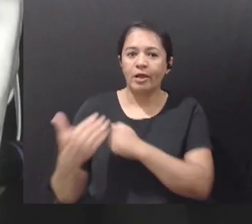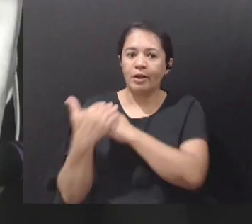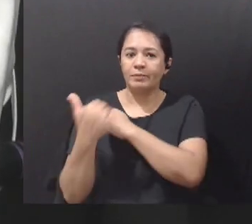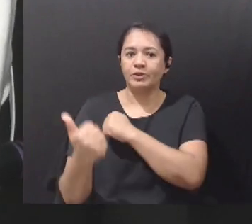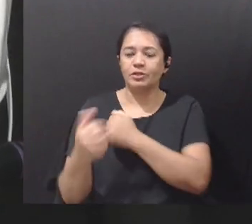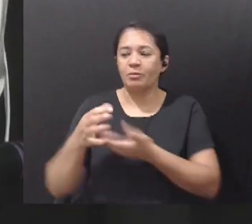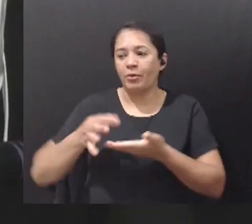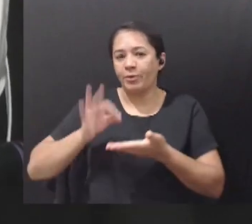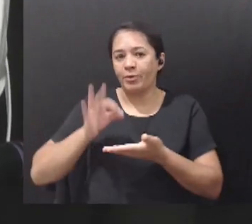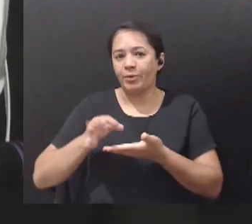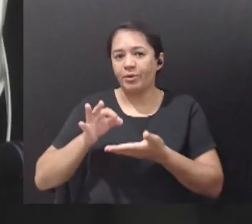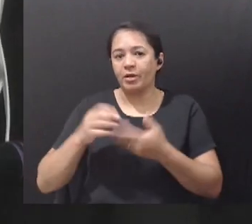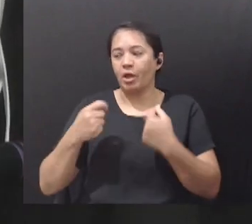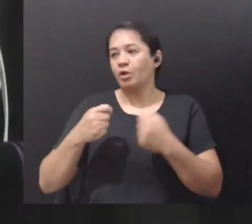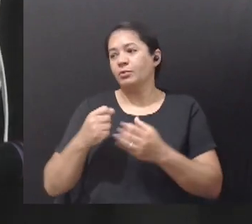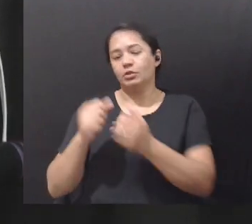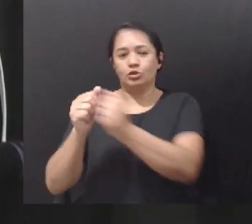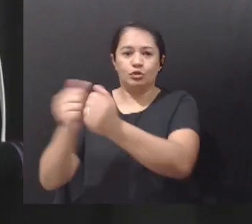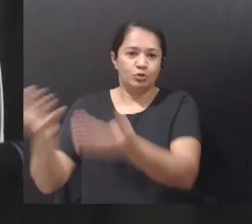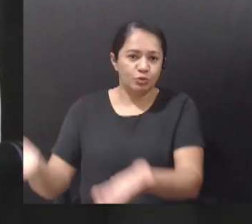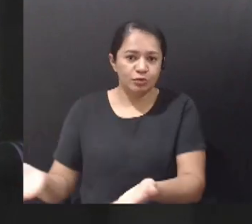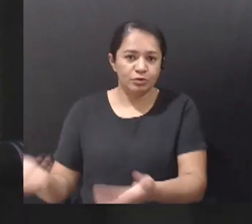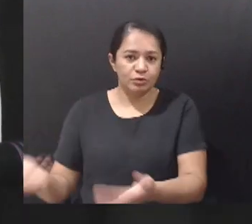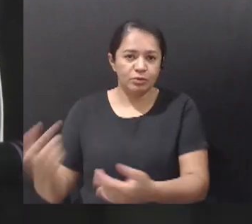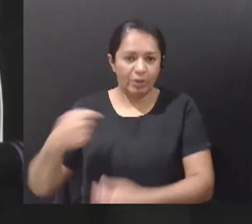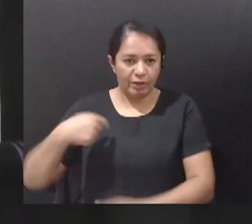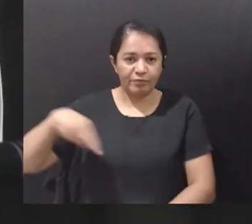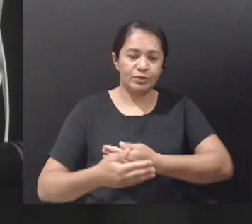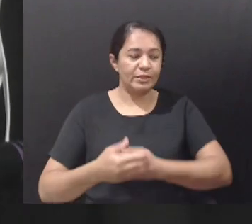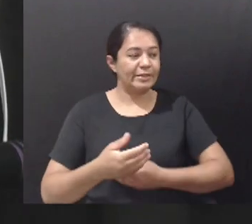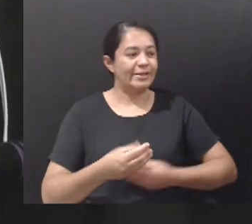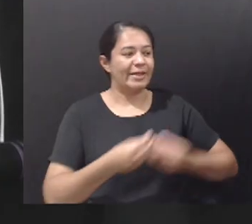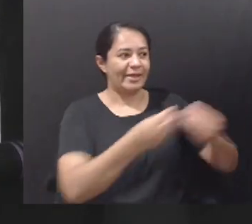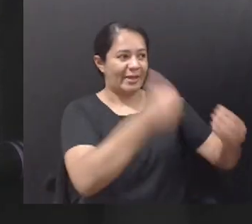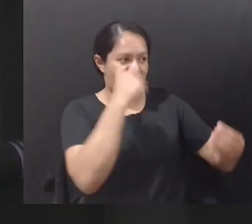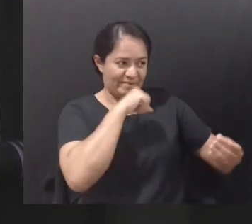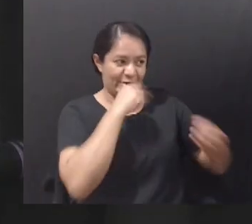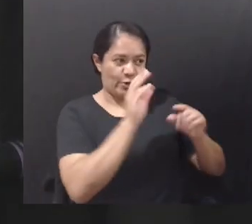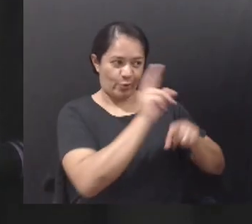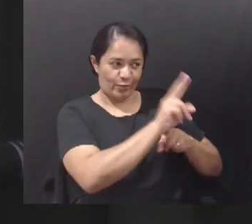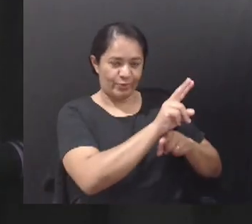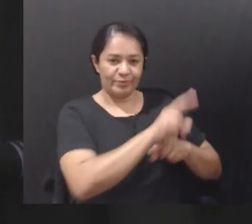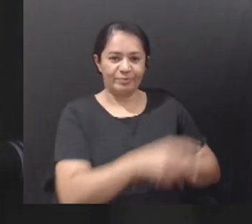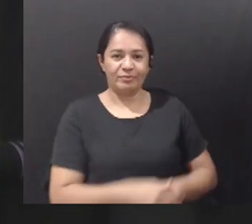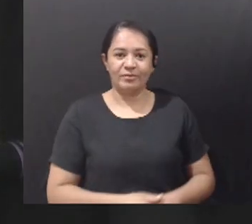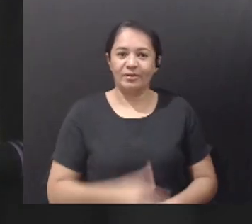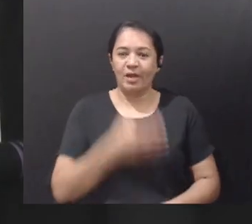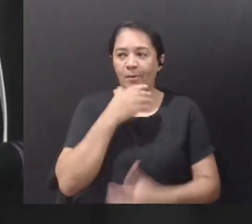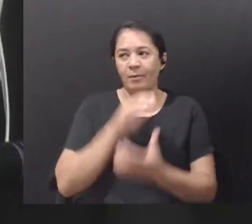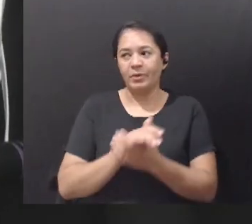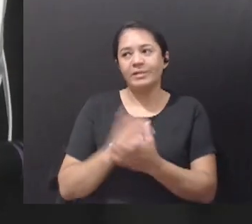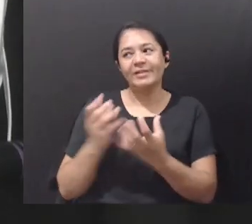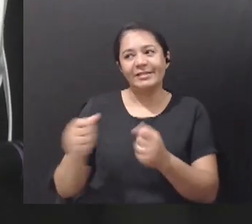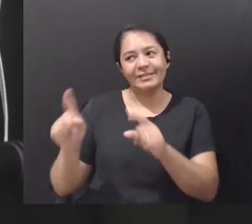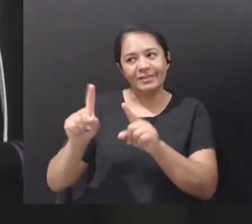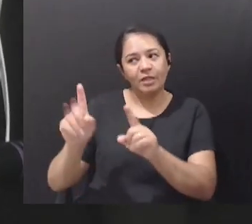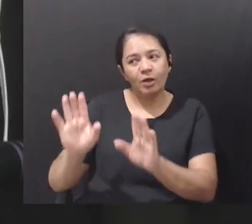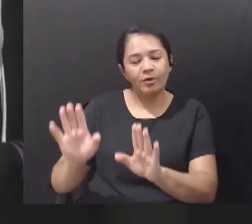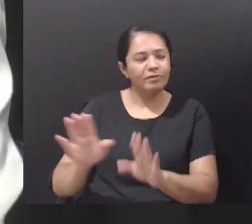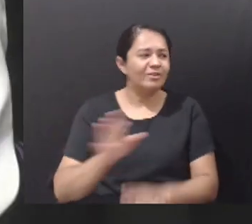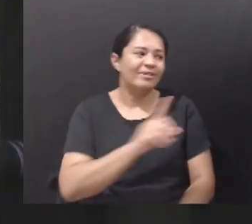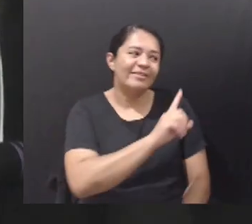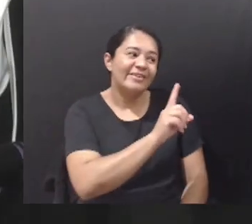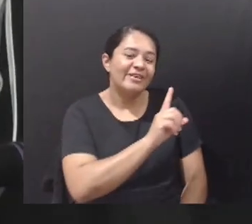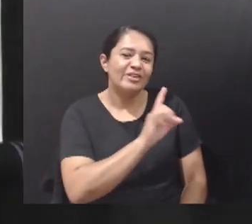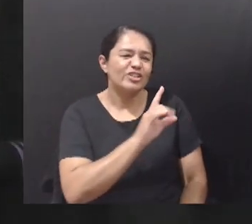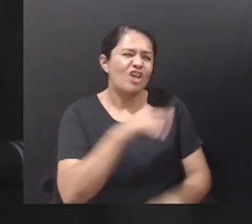tomar um café com o prefeito. Sim. E fui, deixei o neném com a minha mãe, conclusão da história. Ainda meu marido falou, mas você não vai aceitar nada não, né? Não vou, só vou Isso.